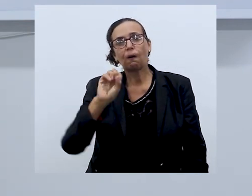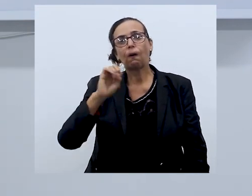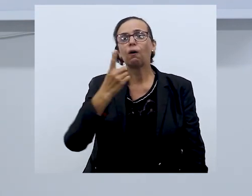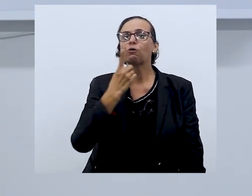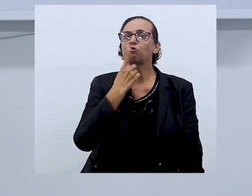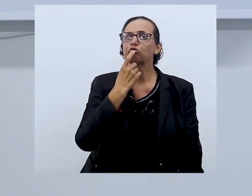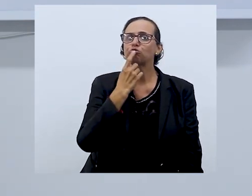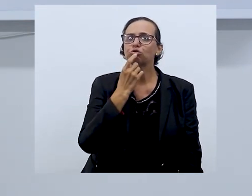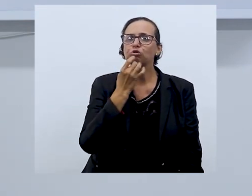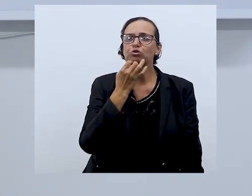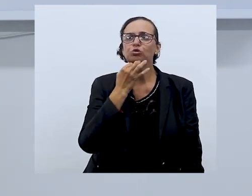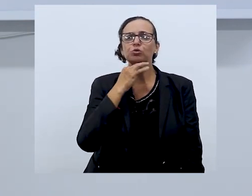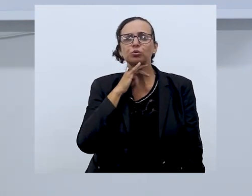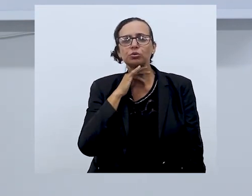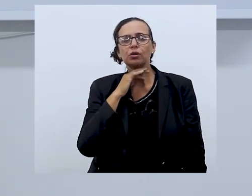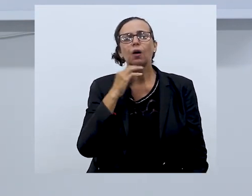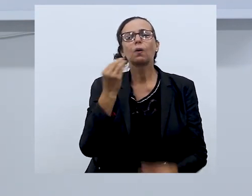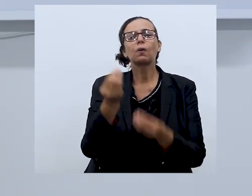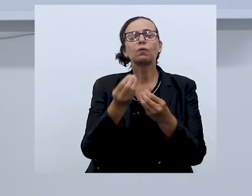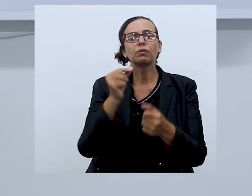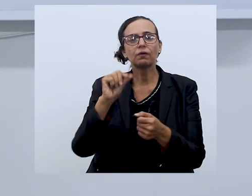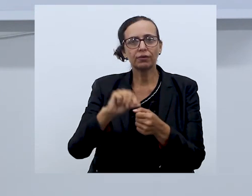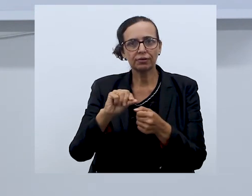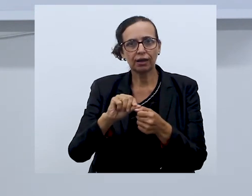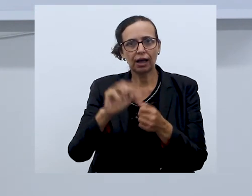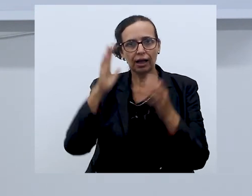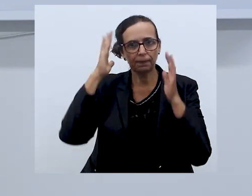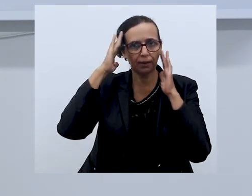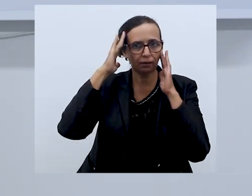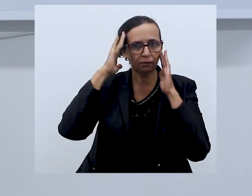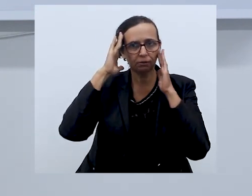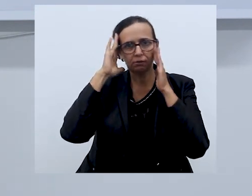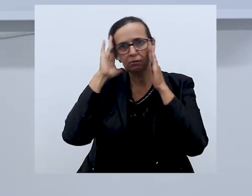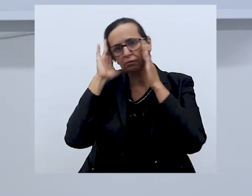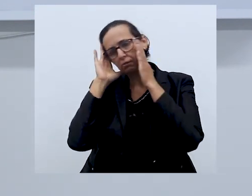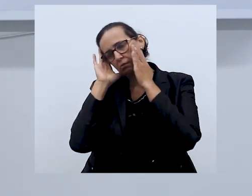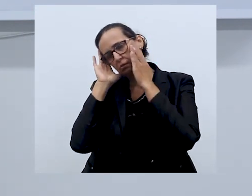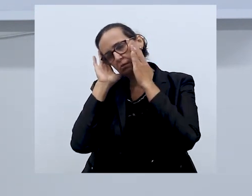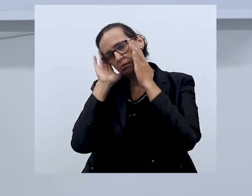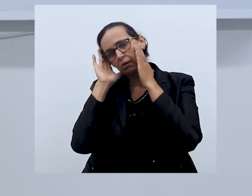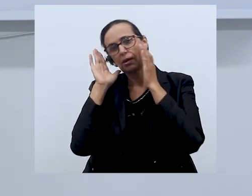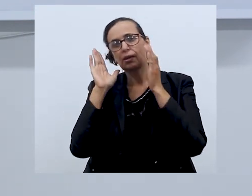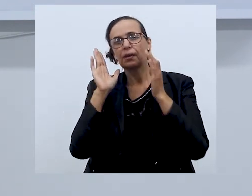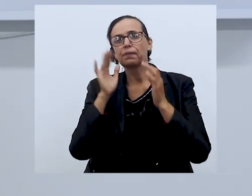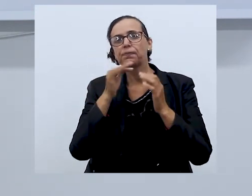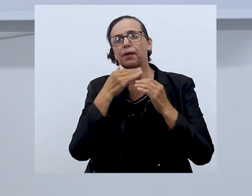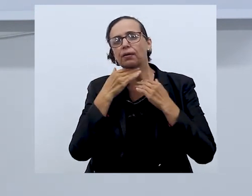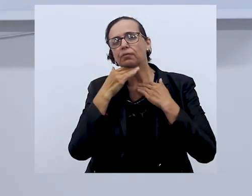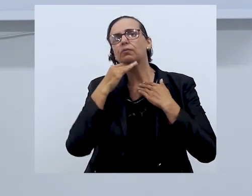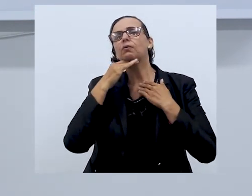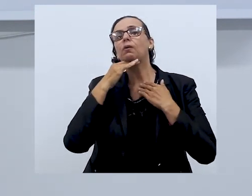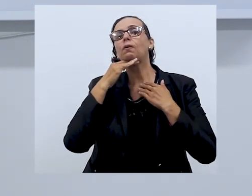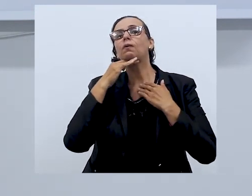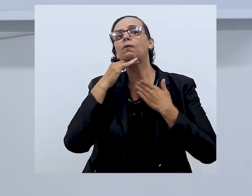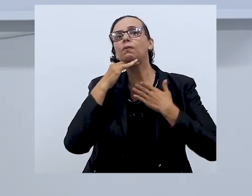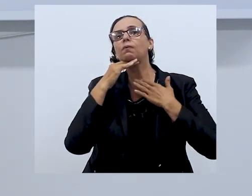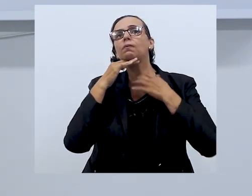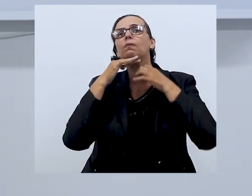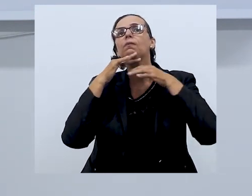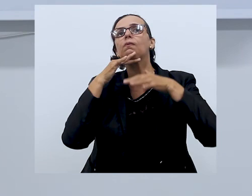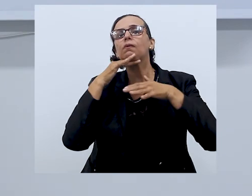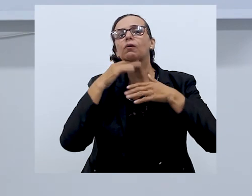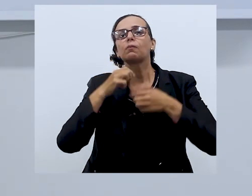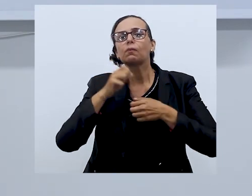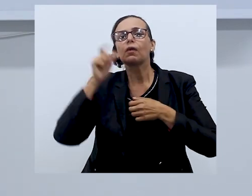resolver esse problema, você deve colocar a cabeça da pessoa deitada de lado, com o que vai fazer com que esses objetos